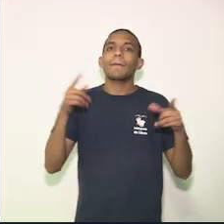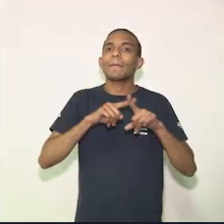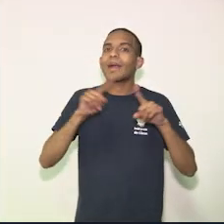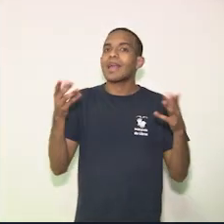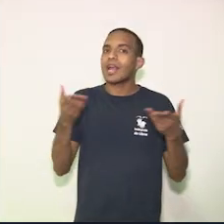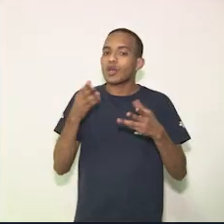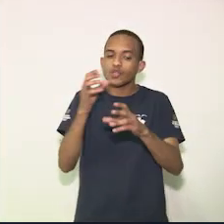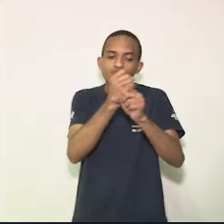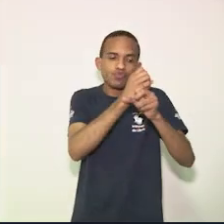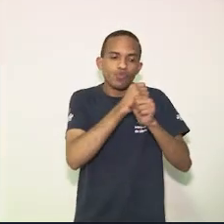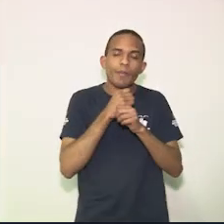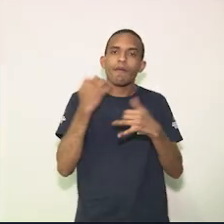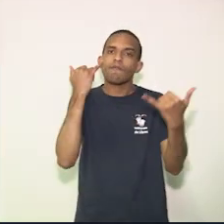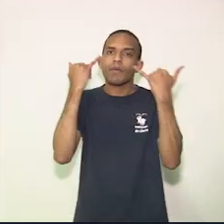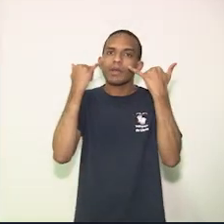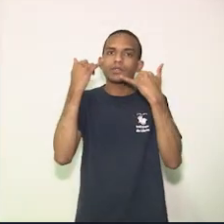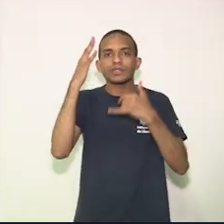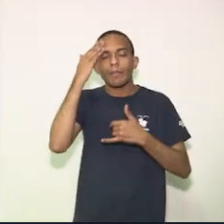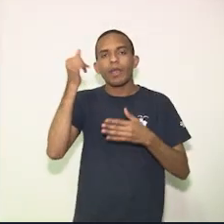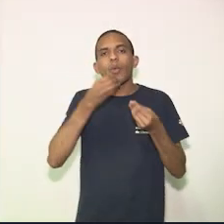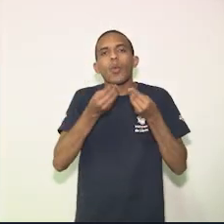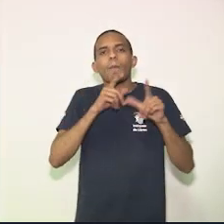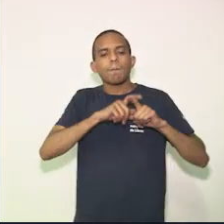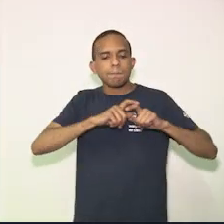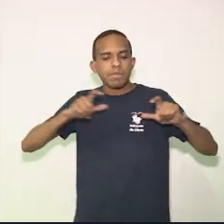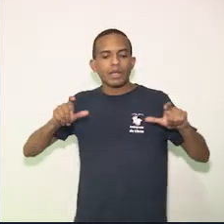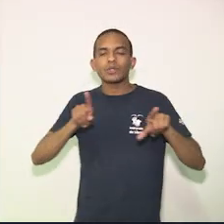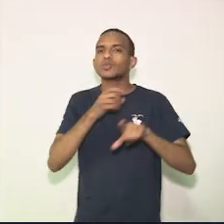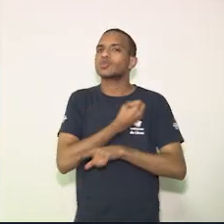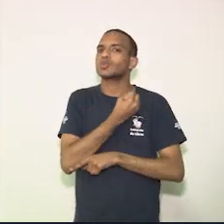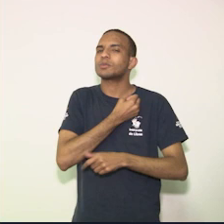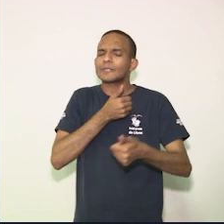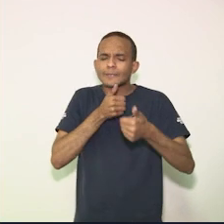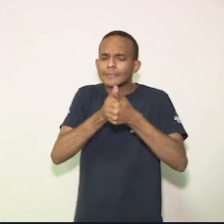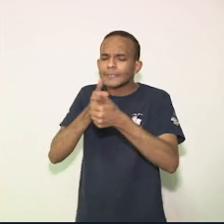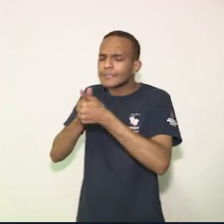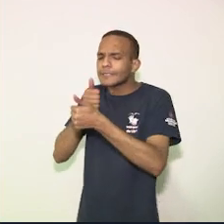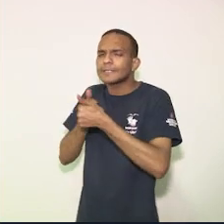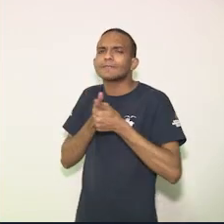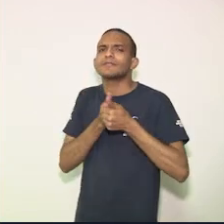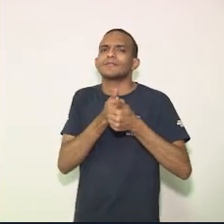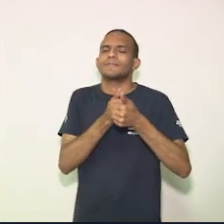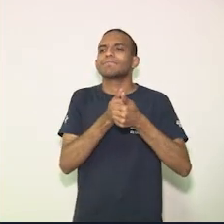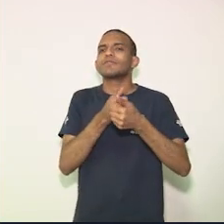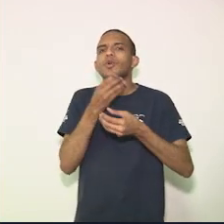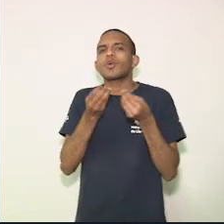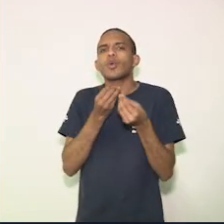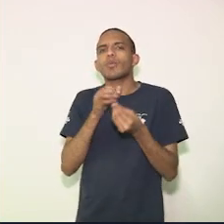o censo, que leva em conta a proporção, os números são muito próximos, o que demonstra que